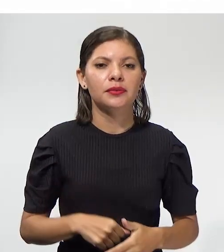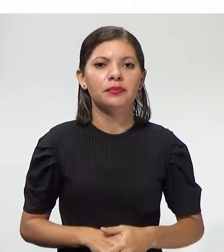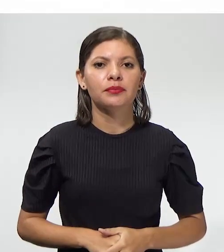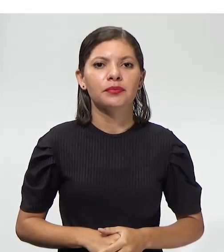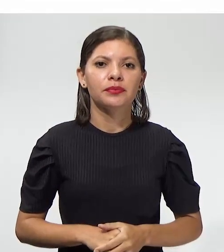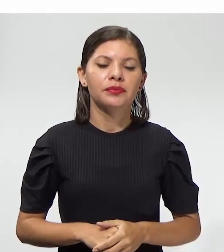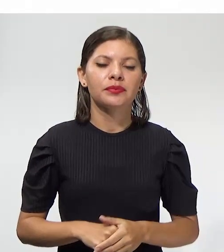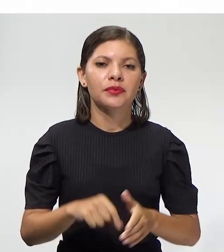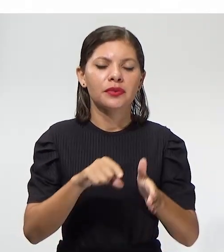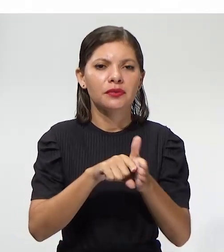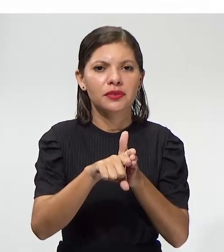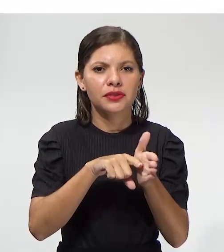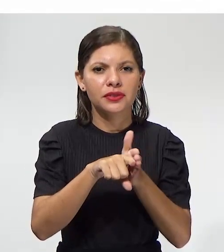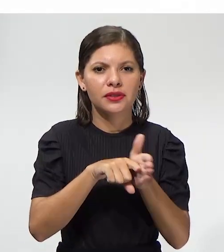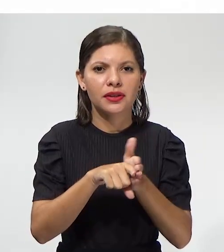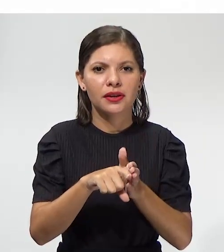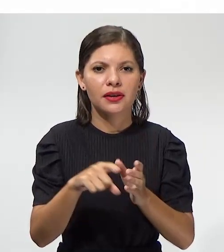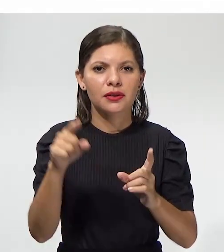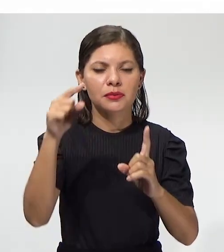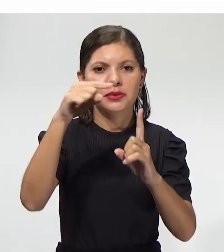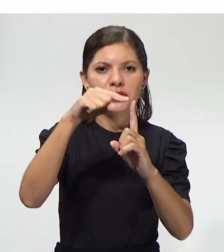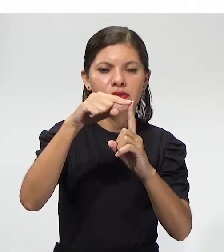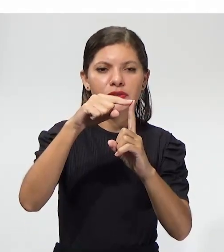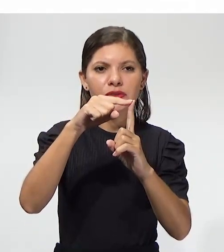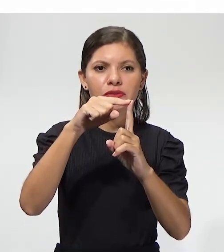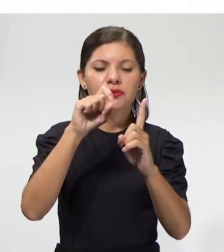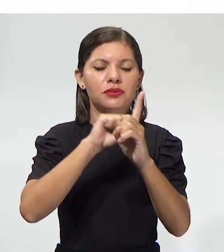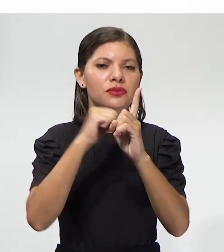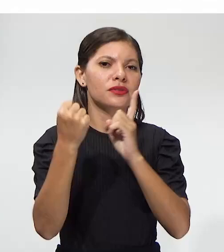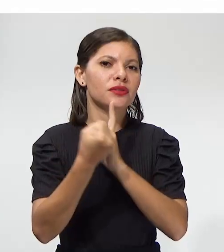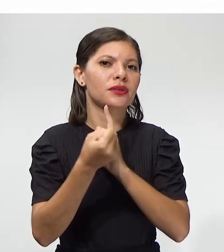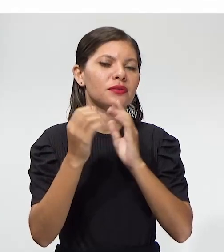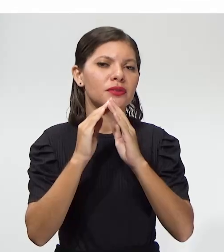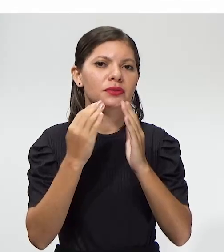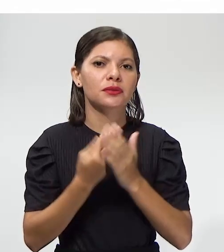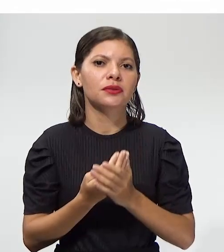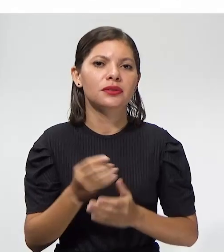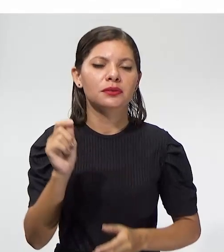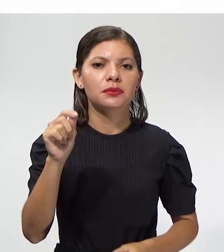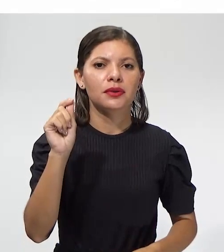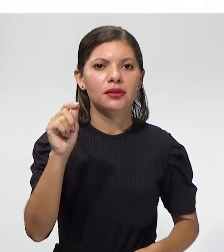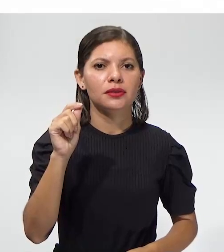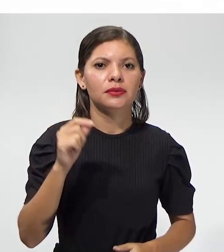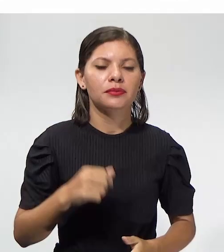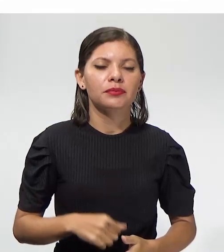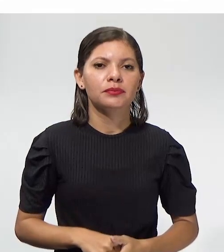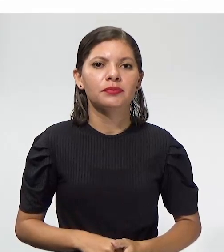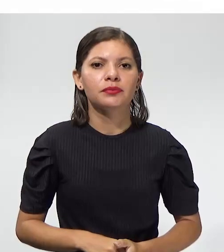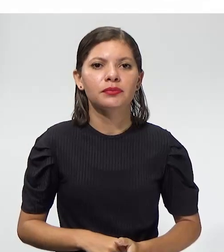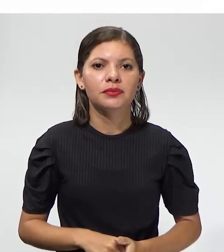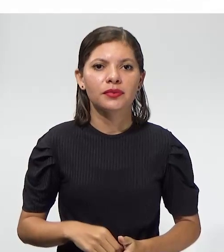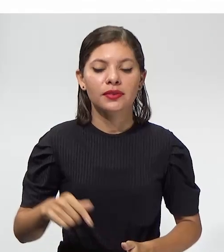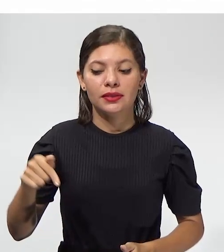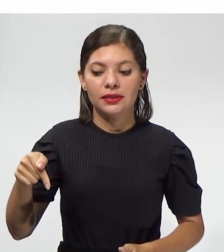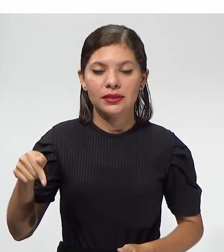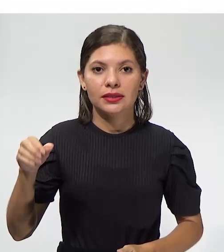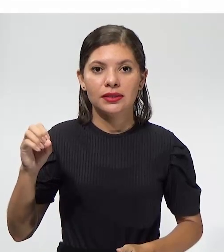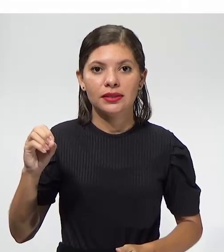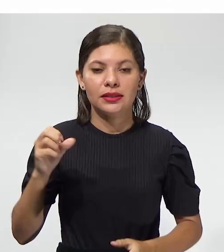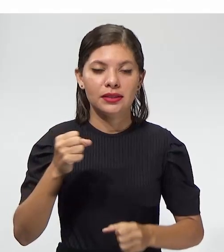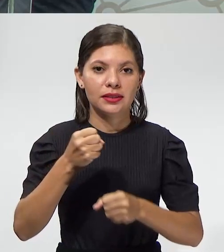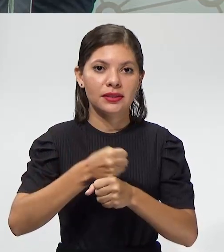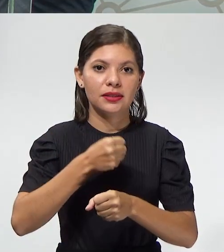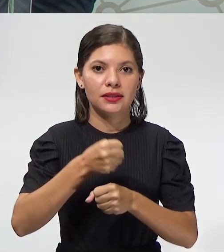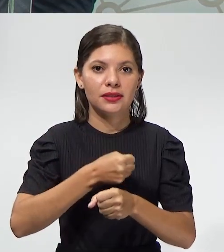uma situação-problema. No nosso caso, nós estamos investigando qual é a função social da escola, e especialmente de